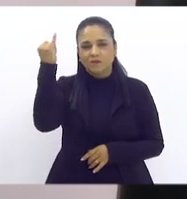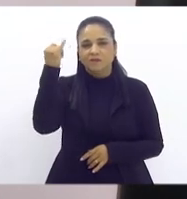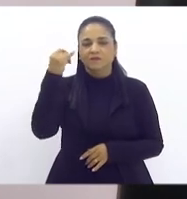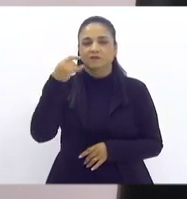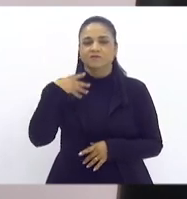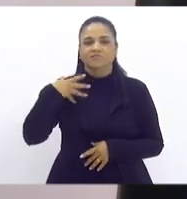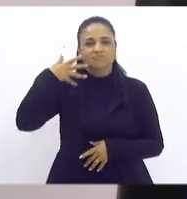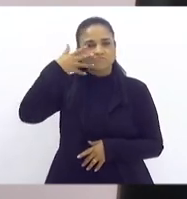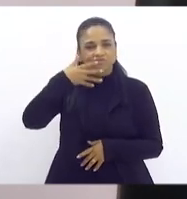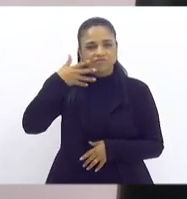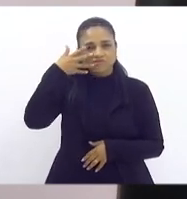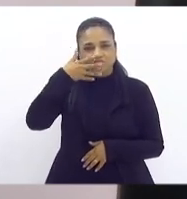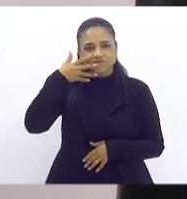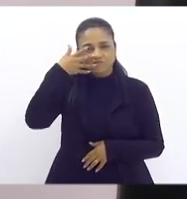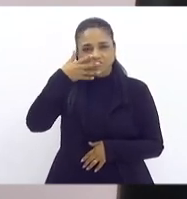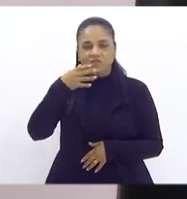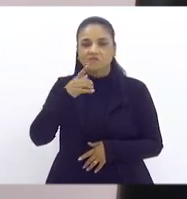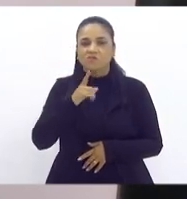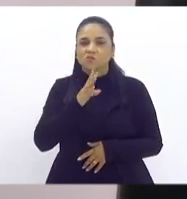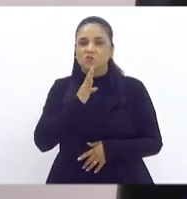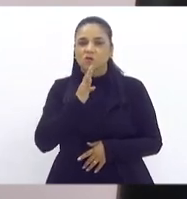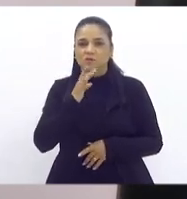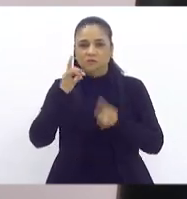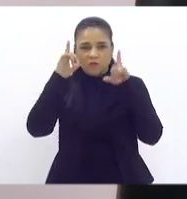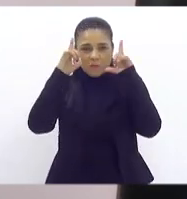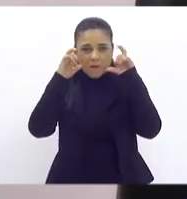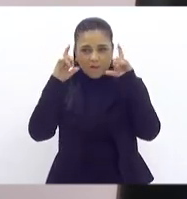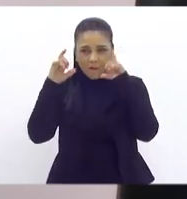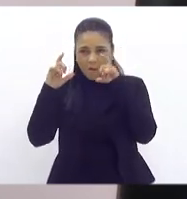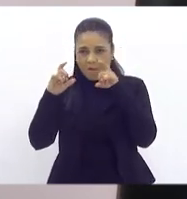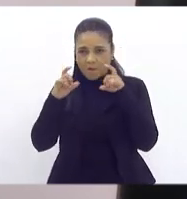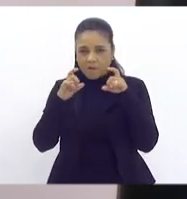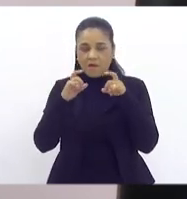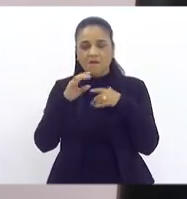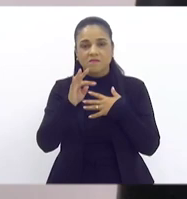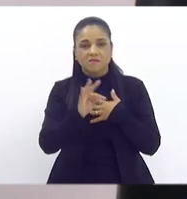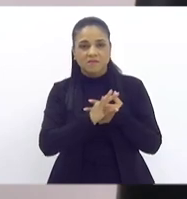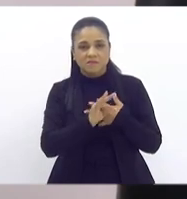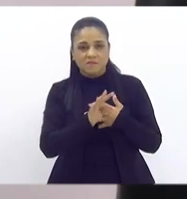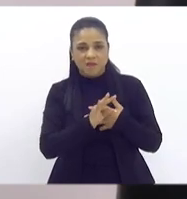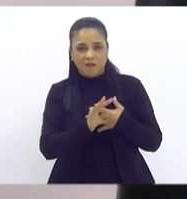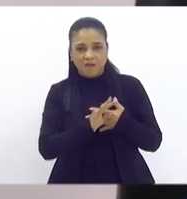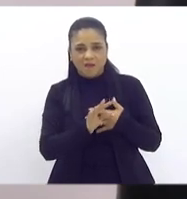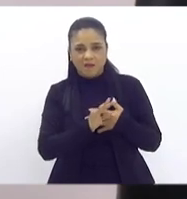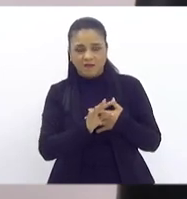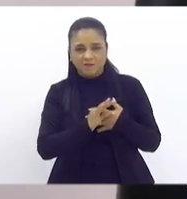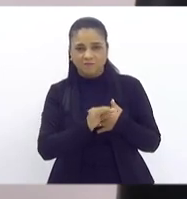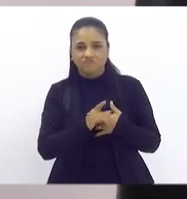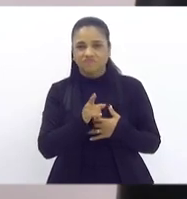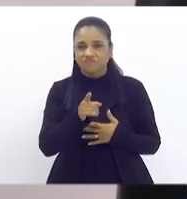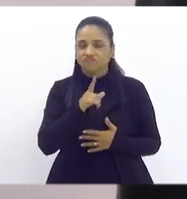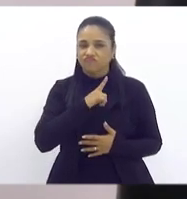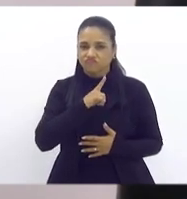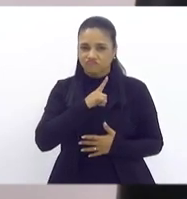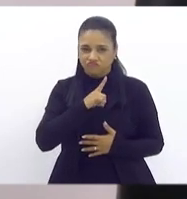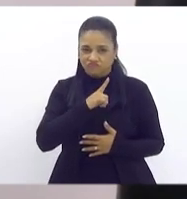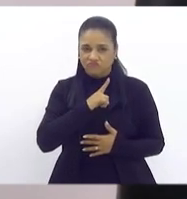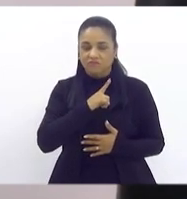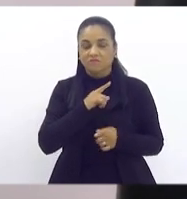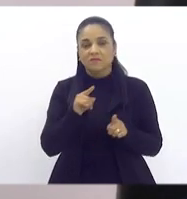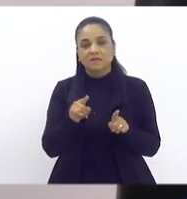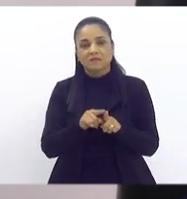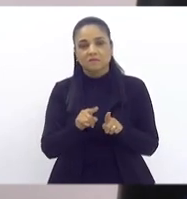fala diante do reconhecimento do conhecimento técnico que o Senhor tem Mas além de